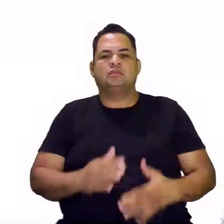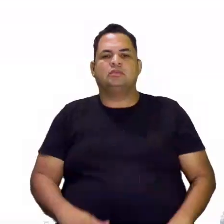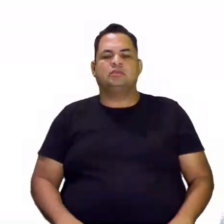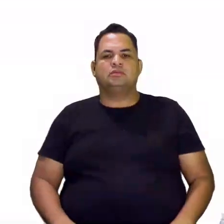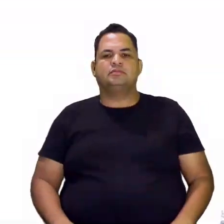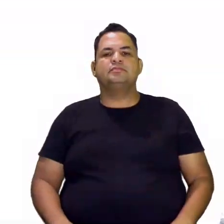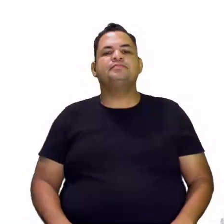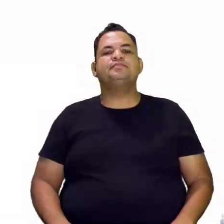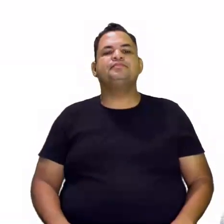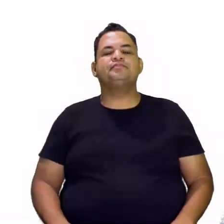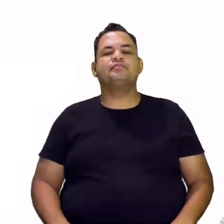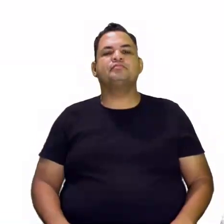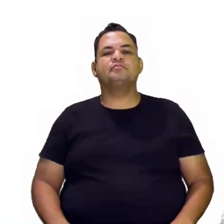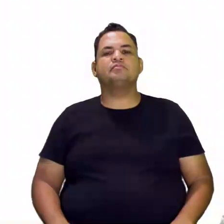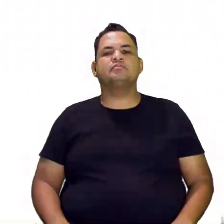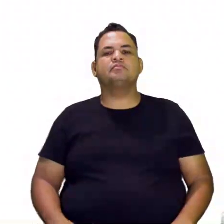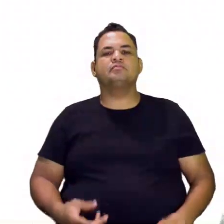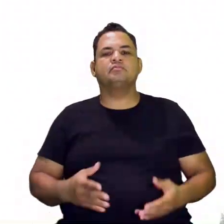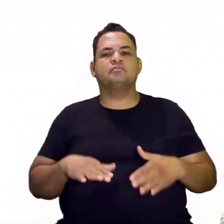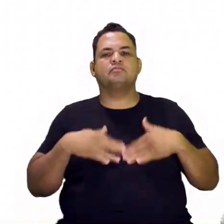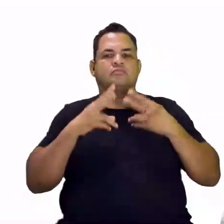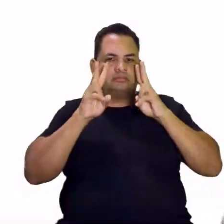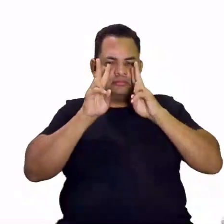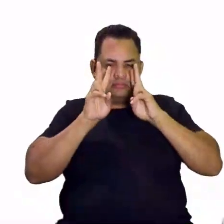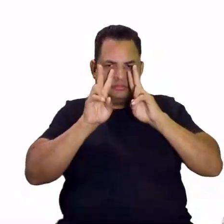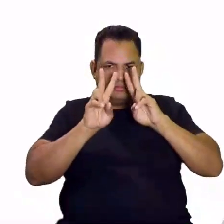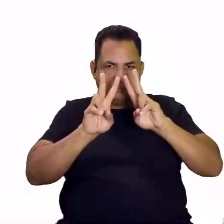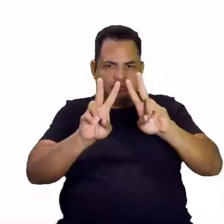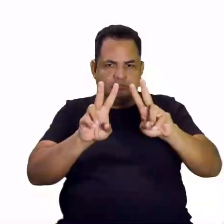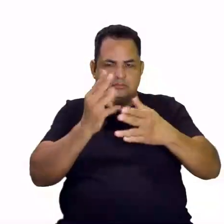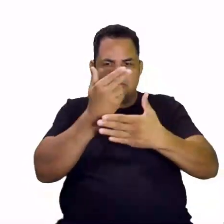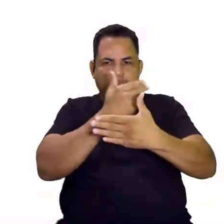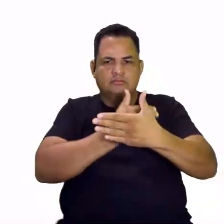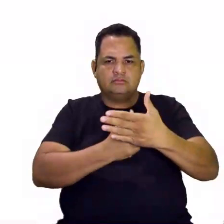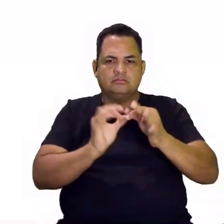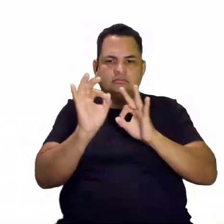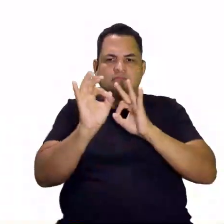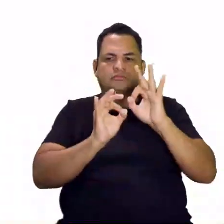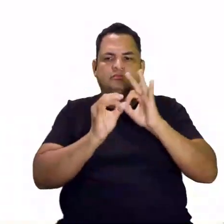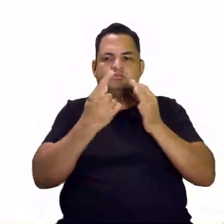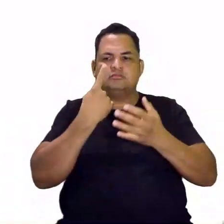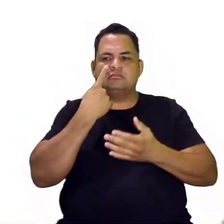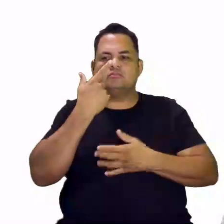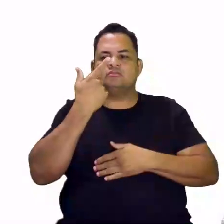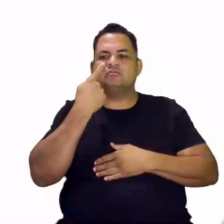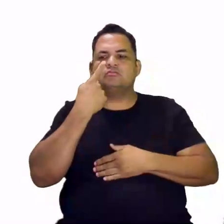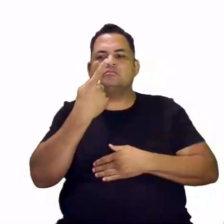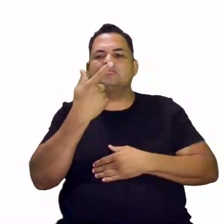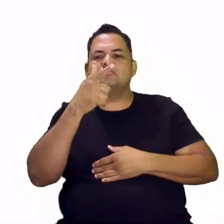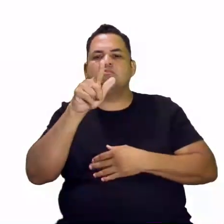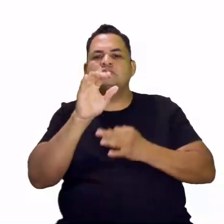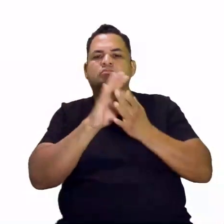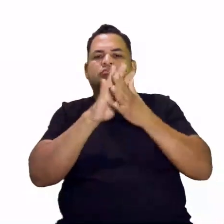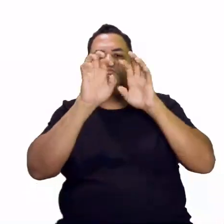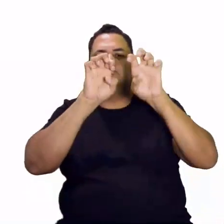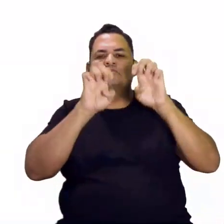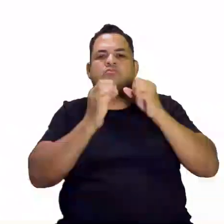Então, olha só, quando a gente visualiza esse desenho, esse esqueminha, a gente consegue ver as